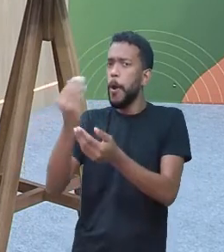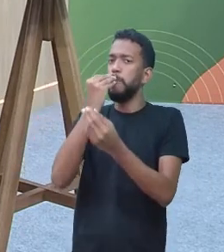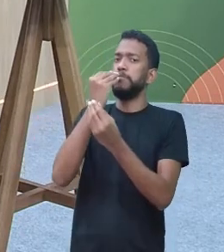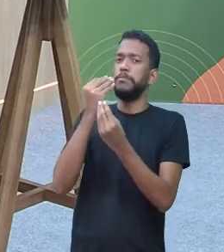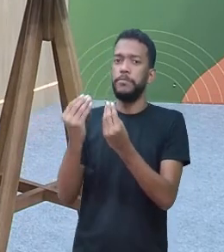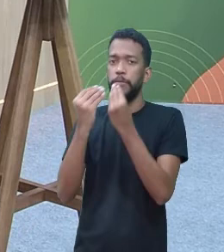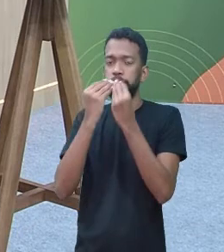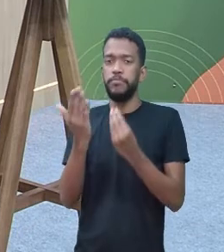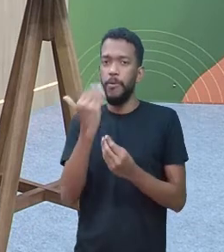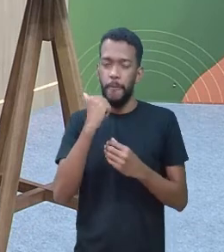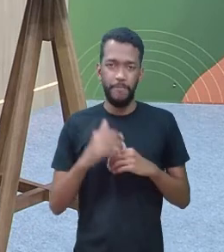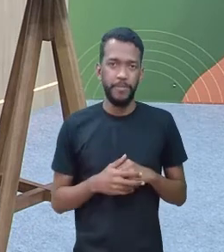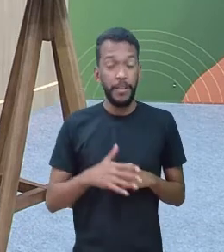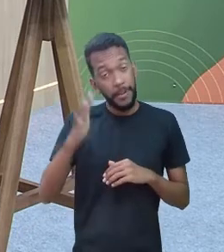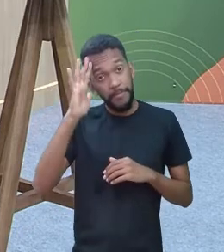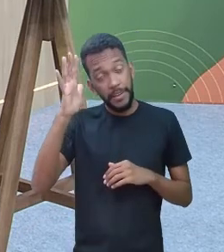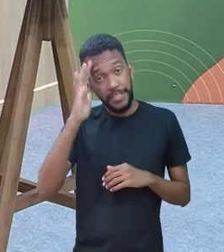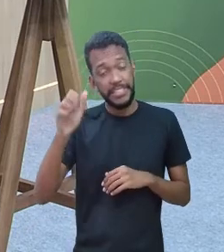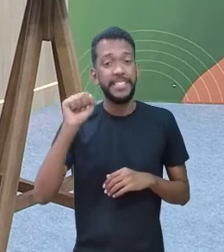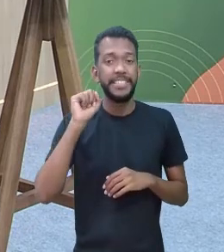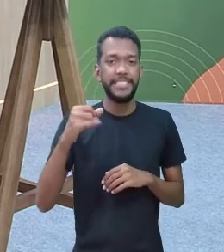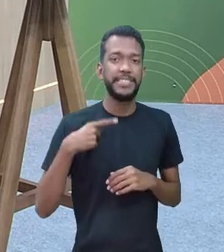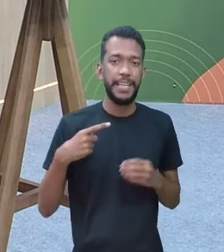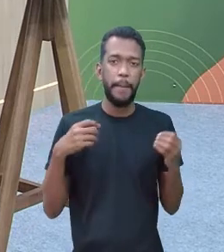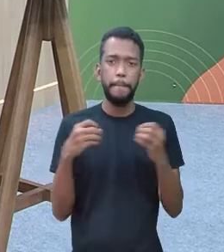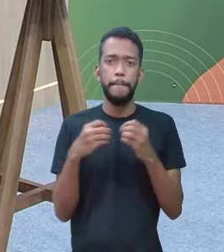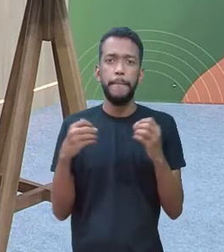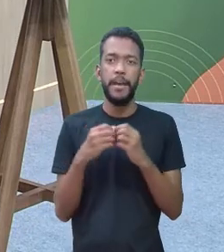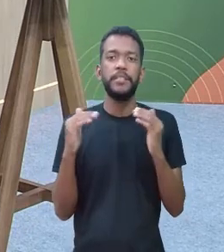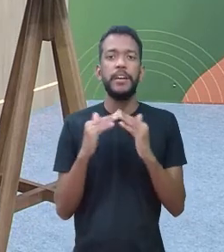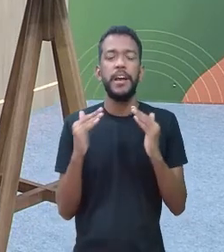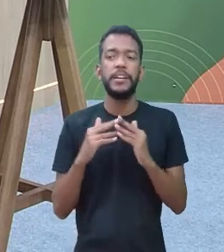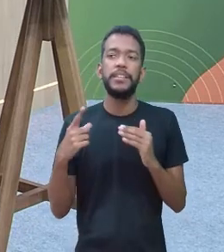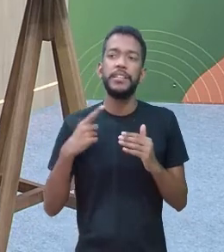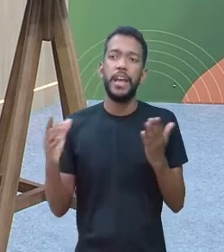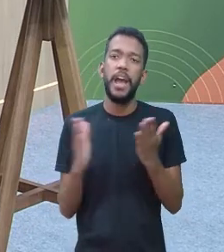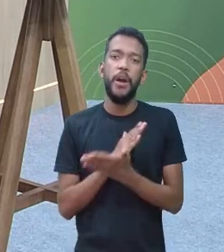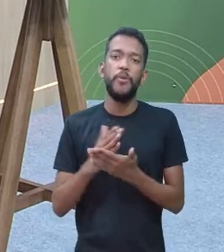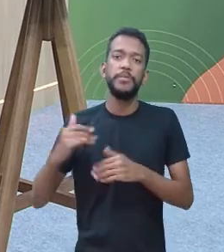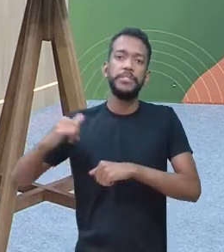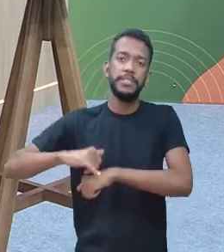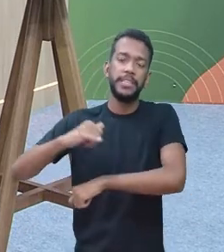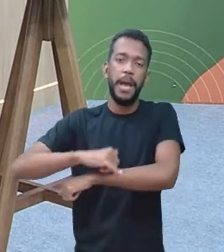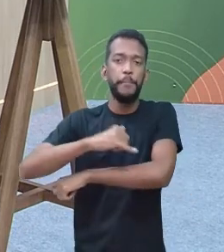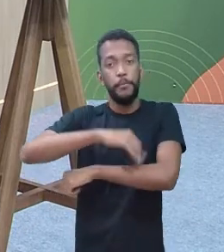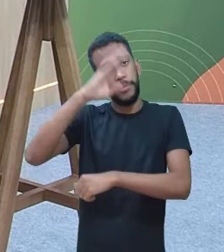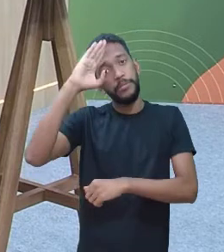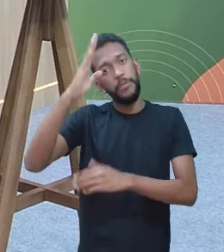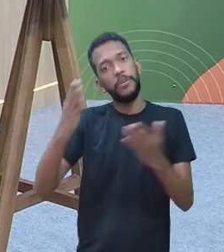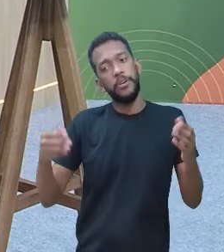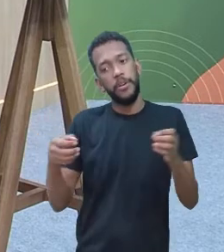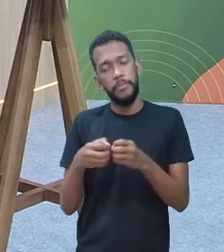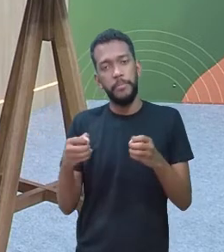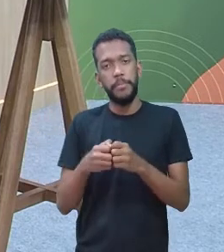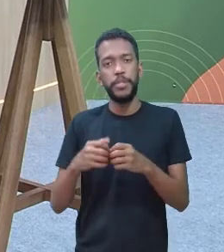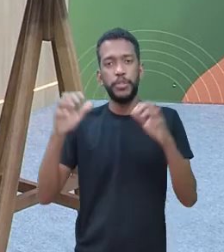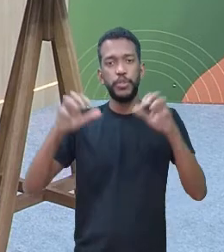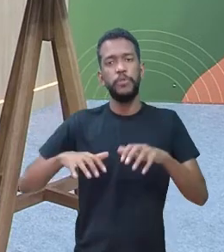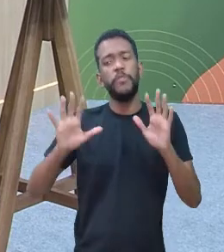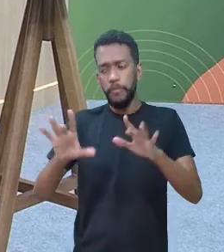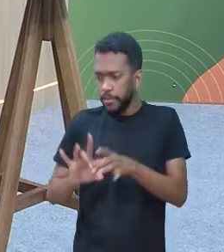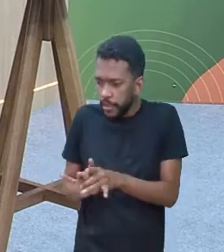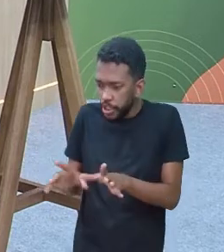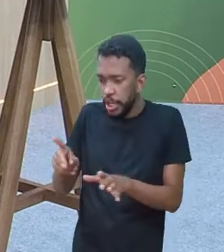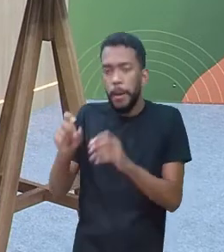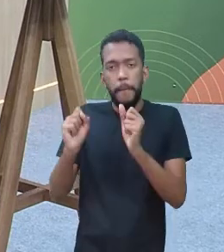insetos? Imagina, se tem perto de casa alguns sapos, principalmente nesse período de chuva, vamos deixar. Talvez